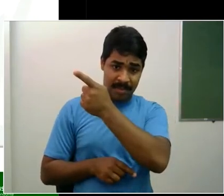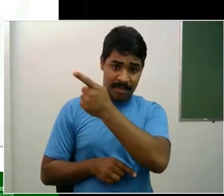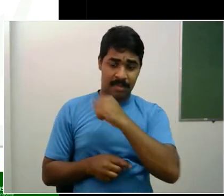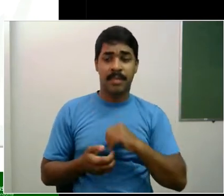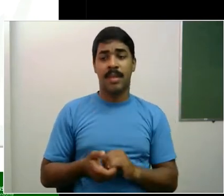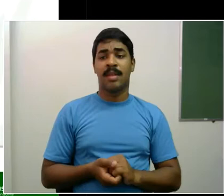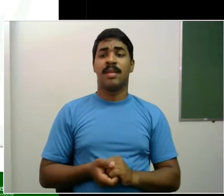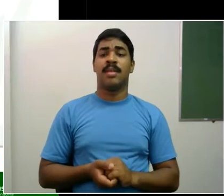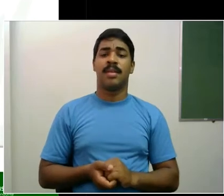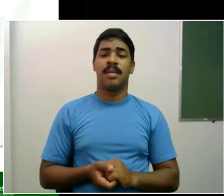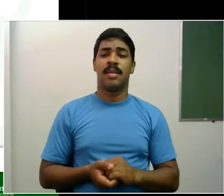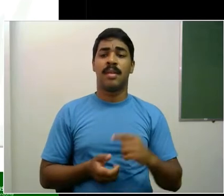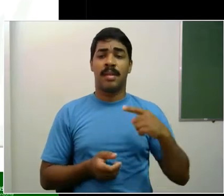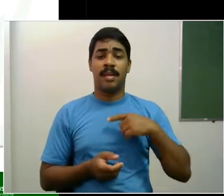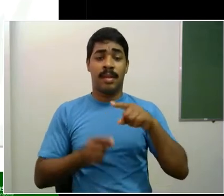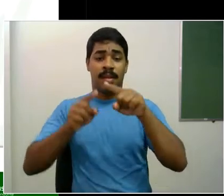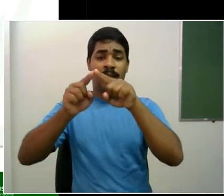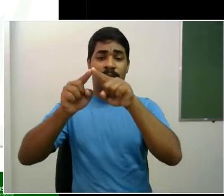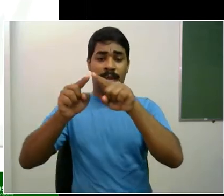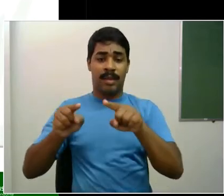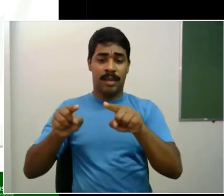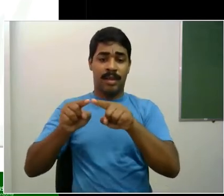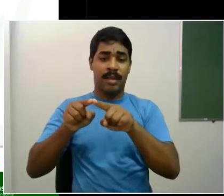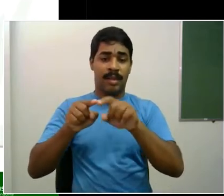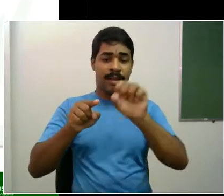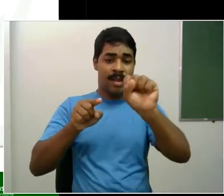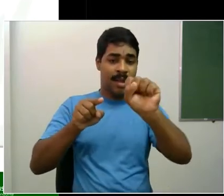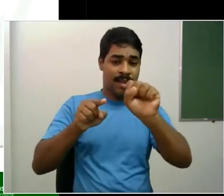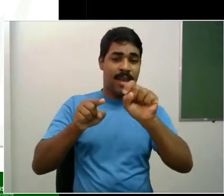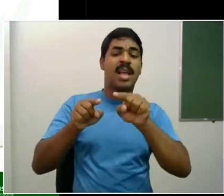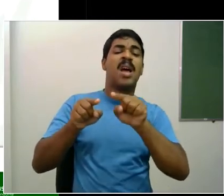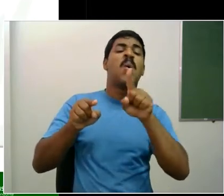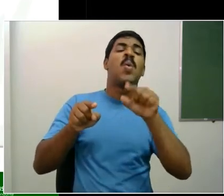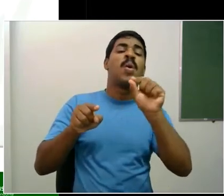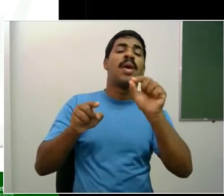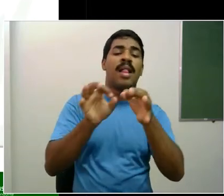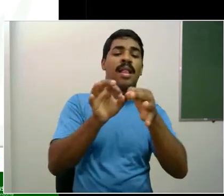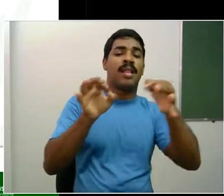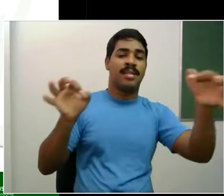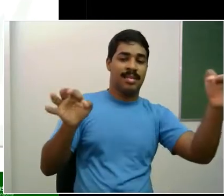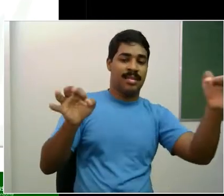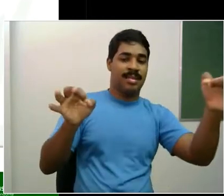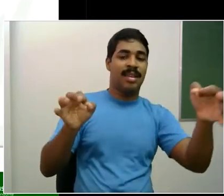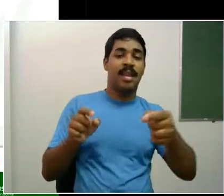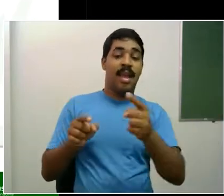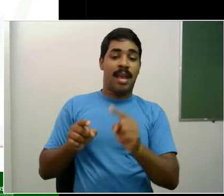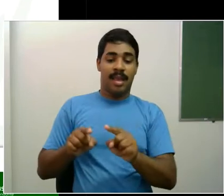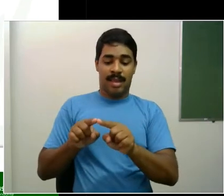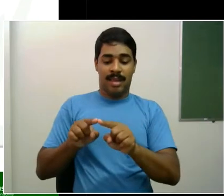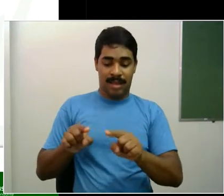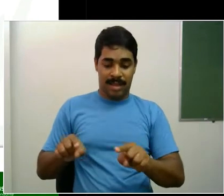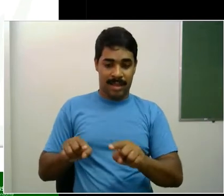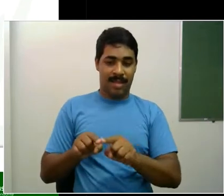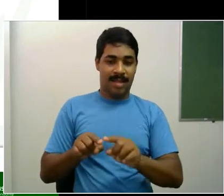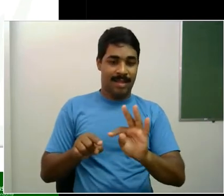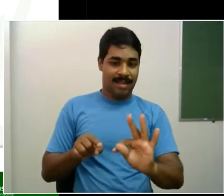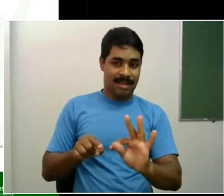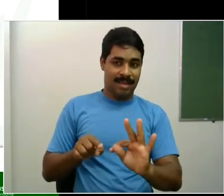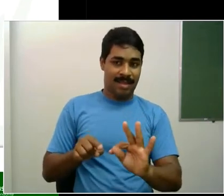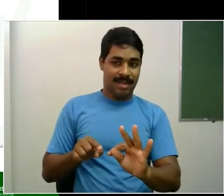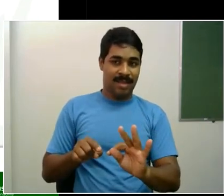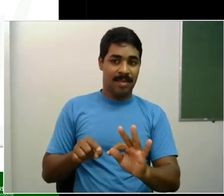o espaço percorrido, né, a razão entre o espaço percorrido num dado intervalo de tempo. Se nós abrirmos isso daqui,